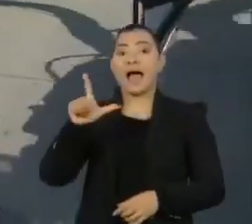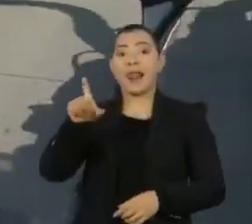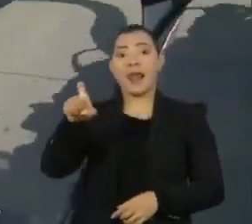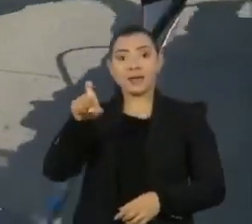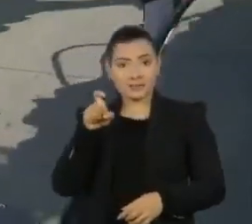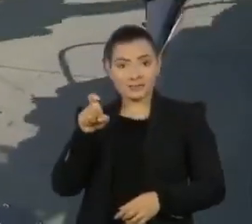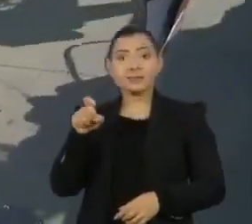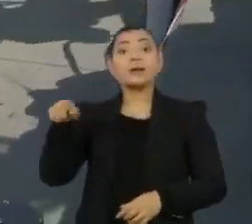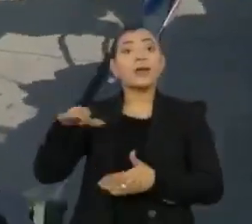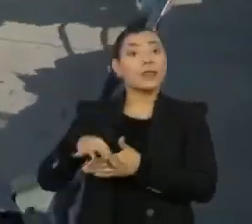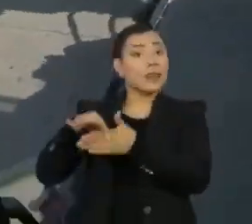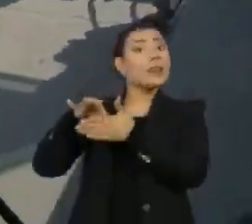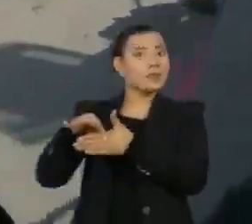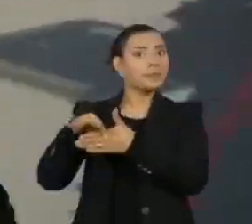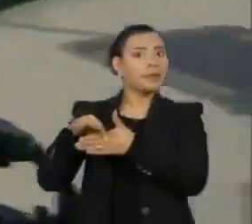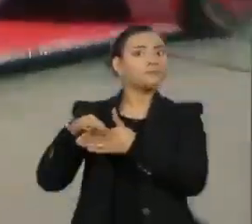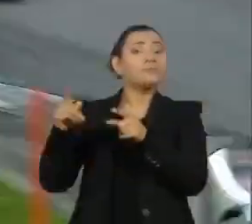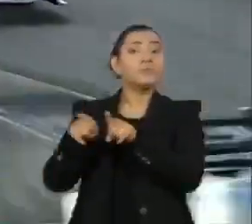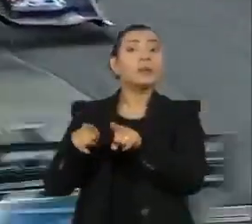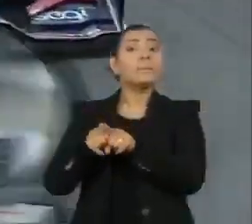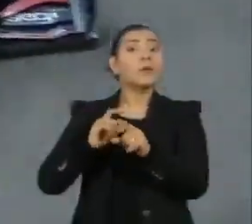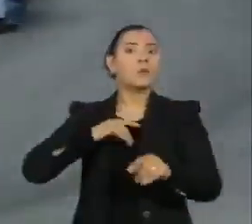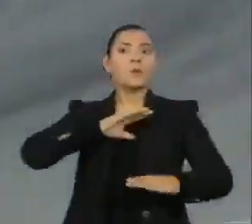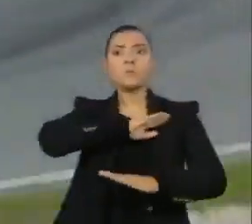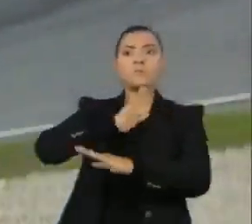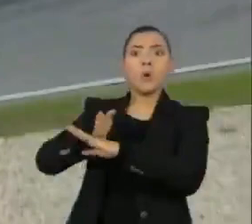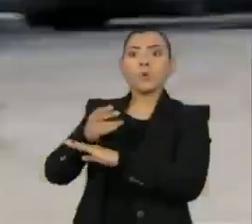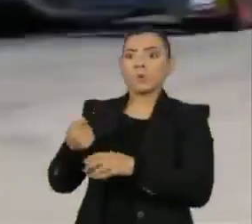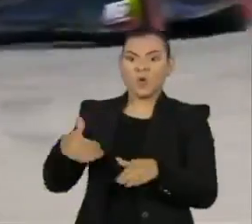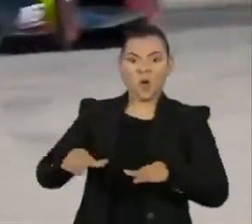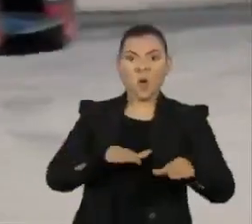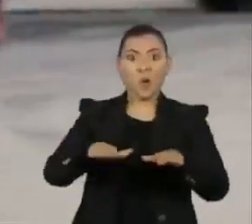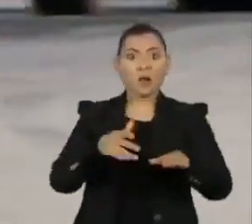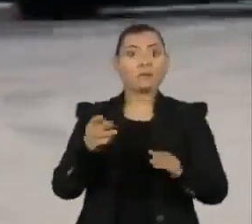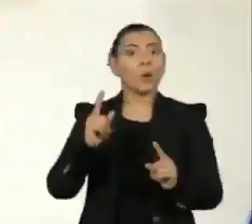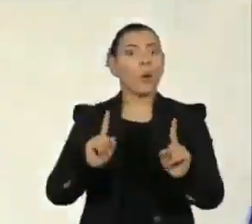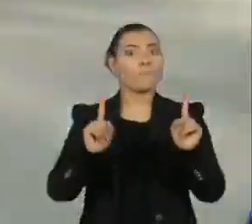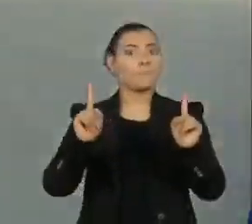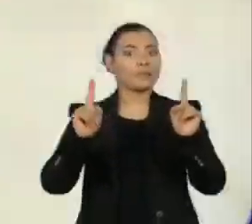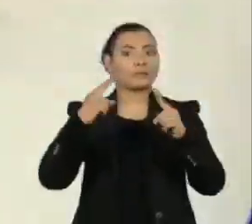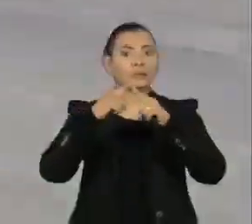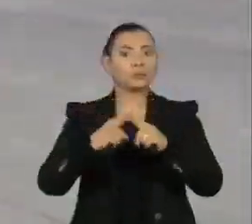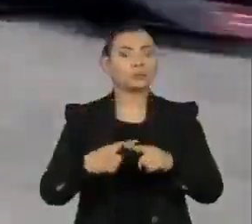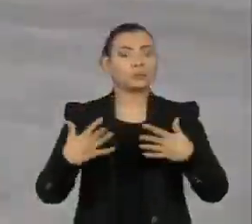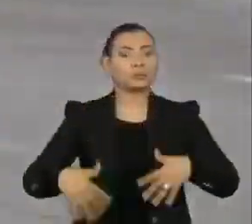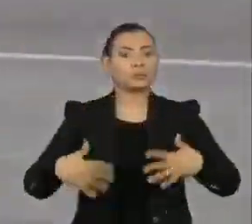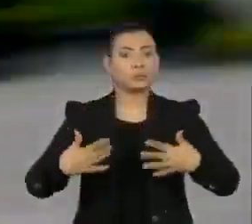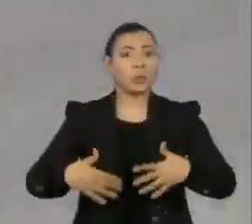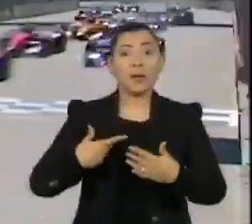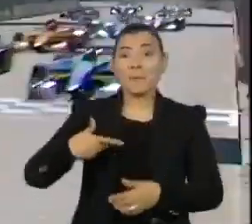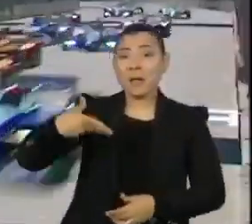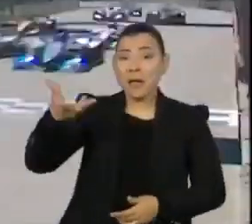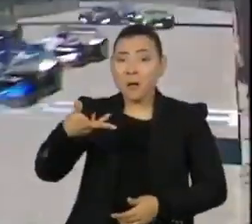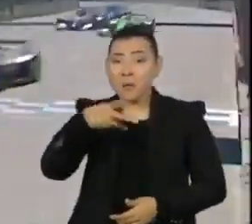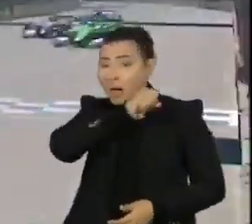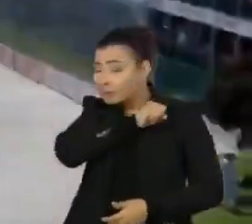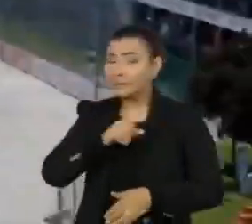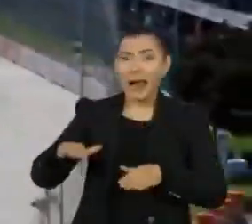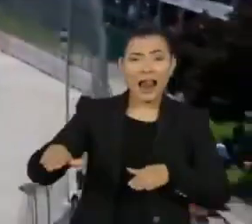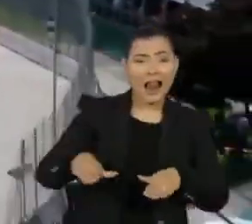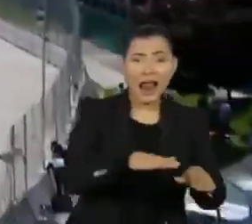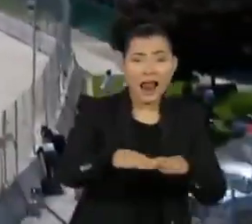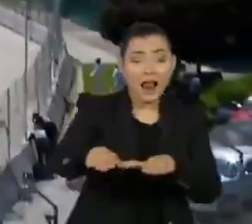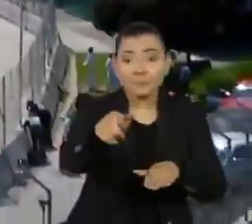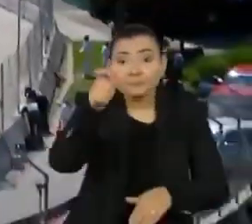do campeonato e derrotado por Castro Neves nas 500 milhas. As duas provas da categoria mais veloz do planeta em Detroit